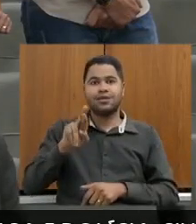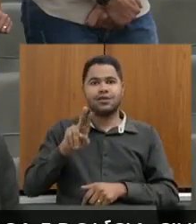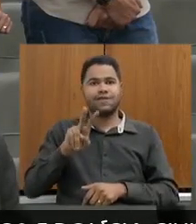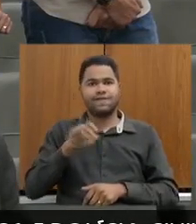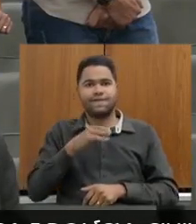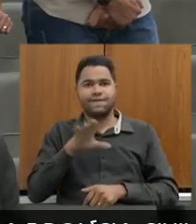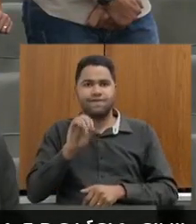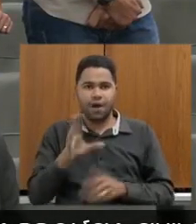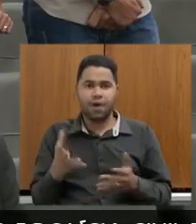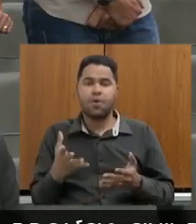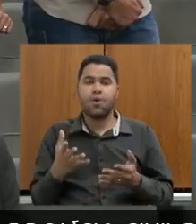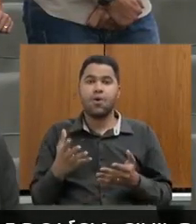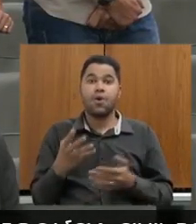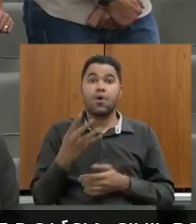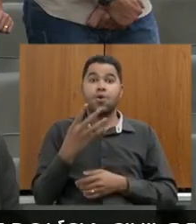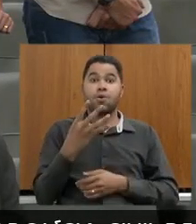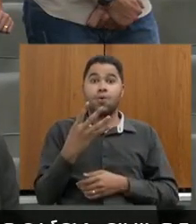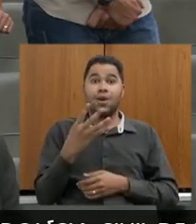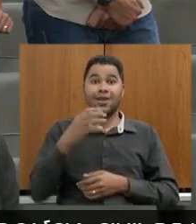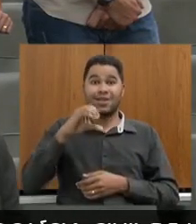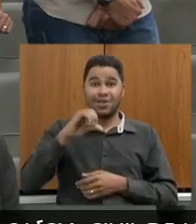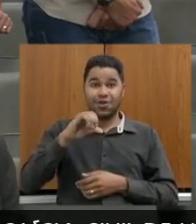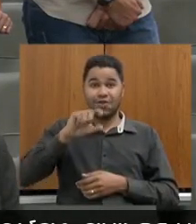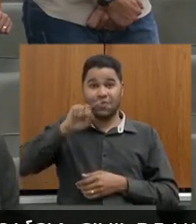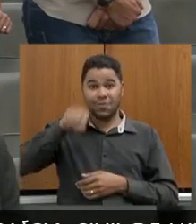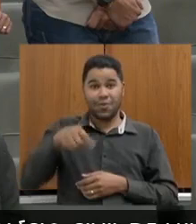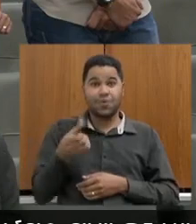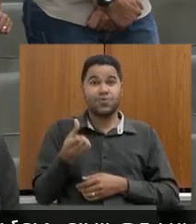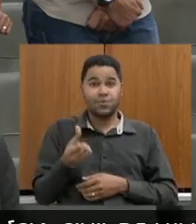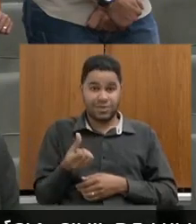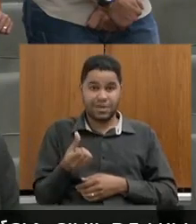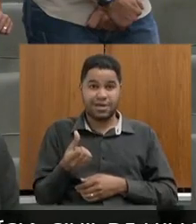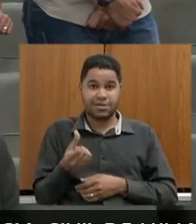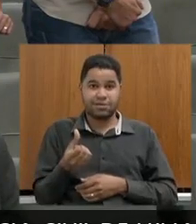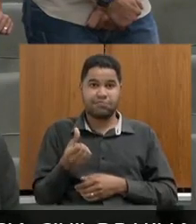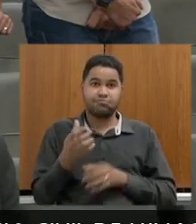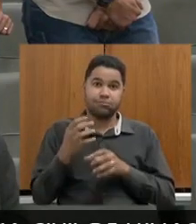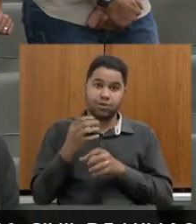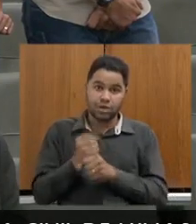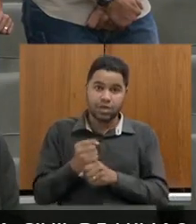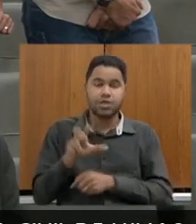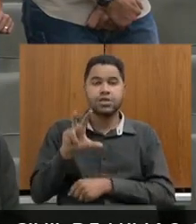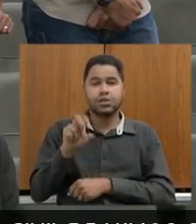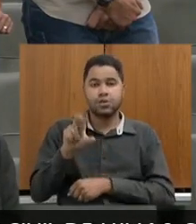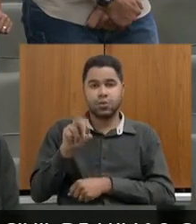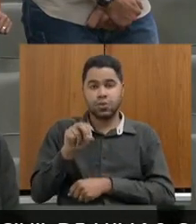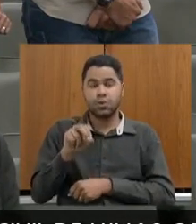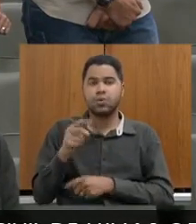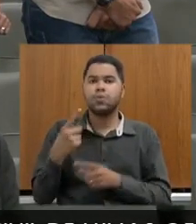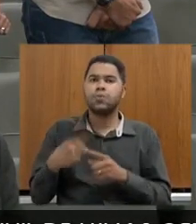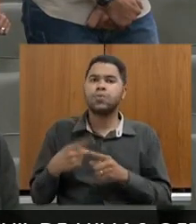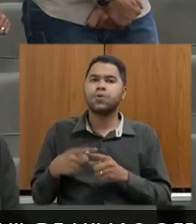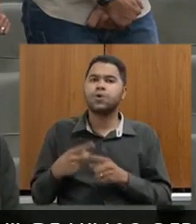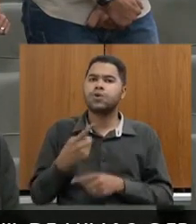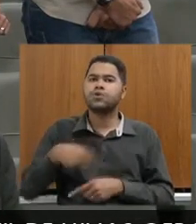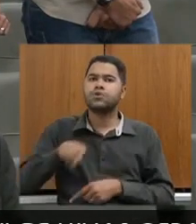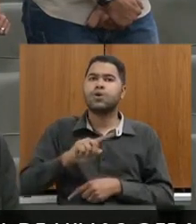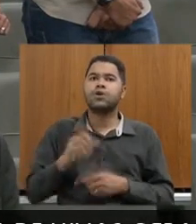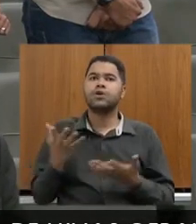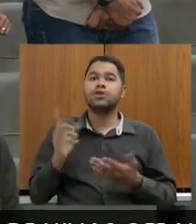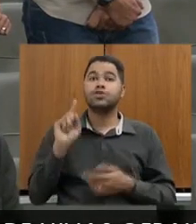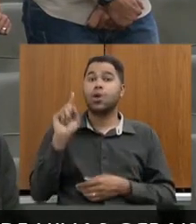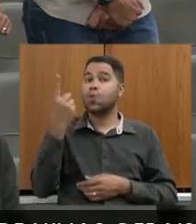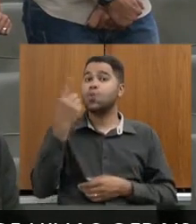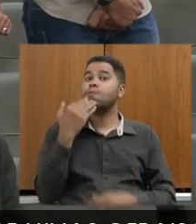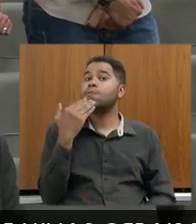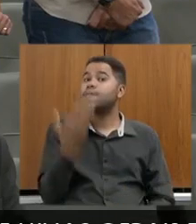correto o cargo escrivão é de 49. 6 ou seja arredondado para 50 o que enquanto estão falando aqui já